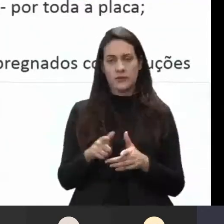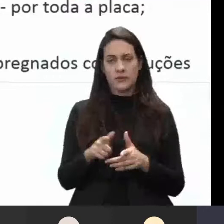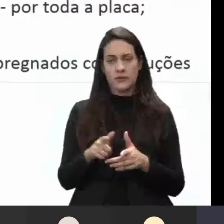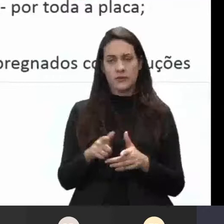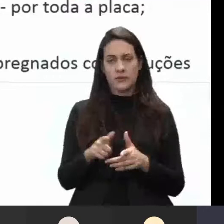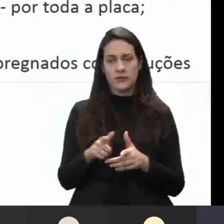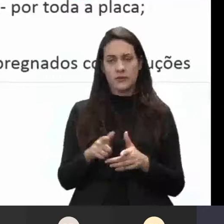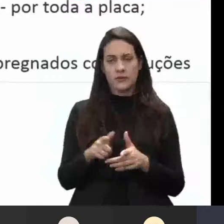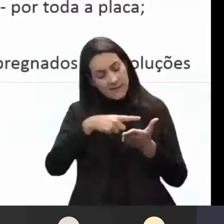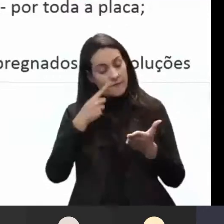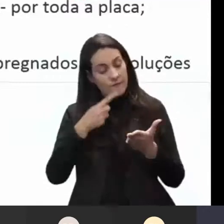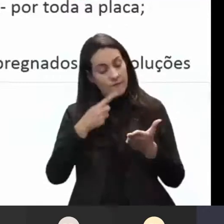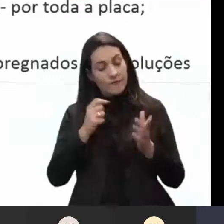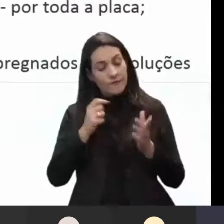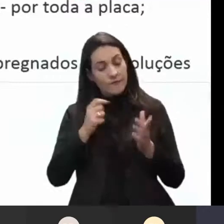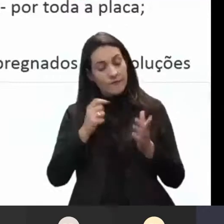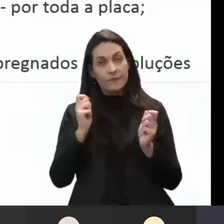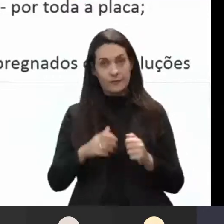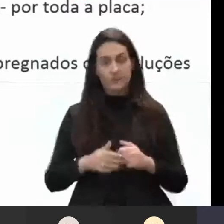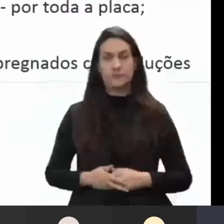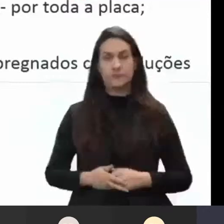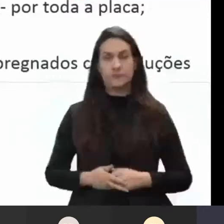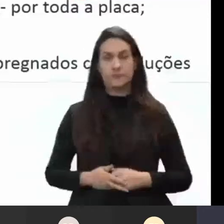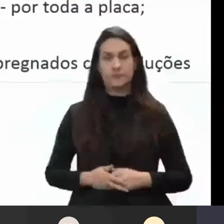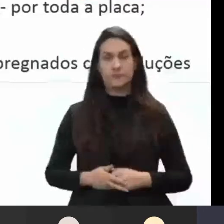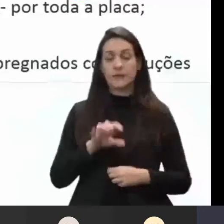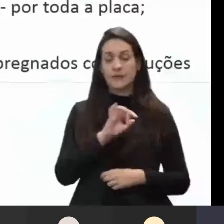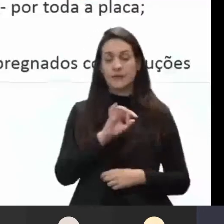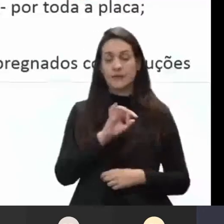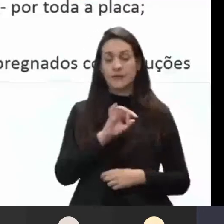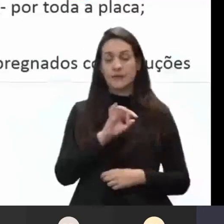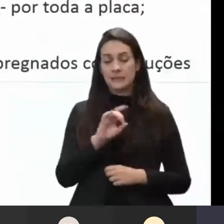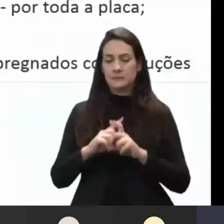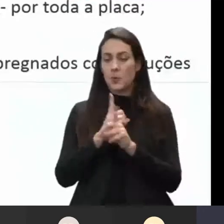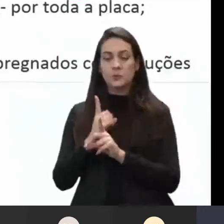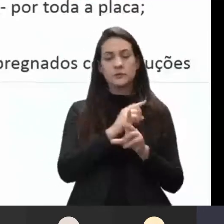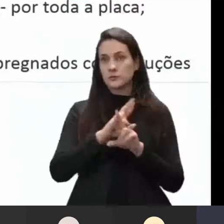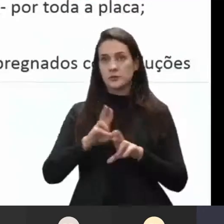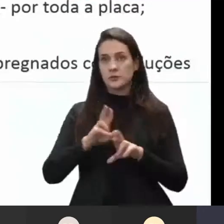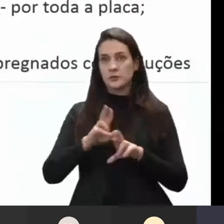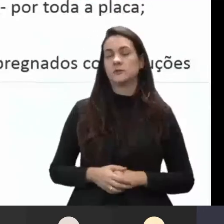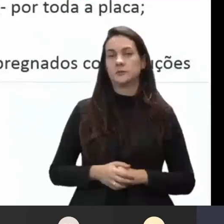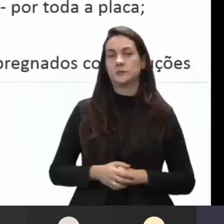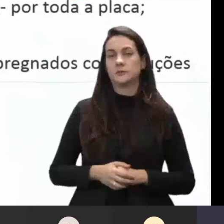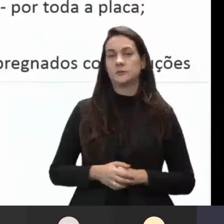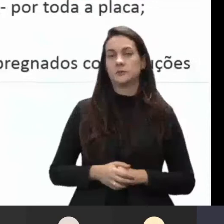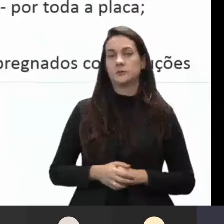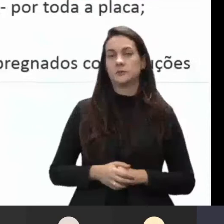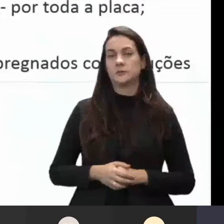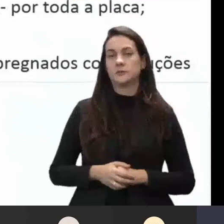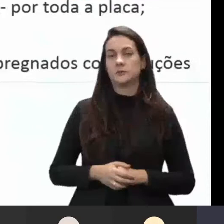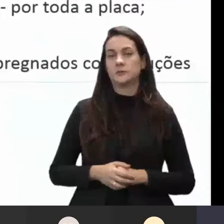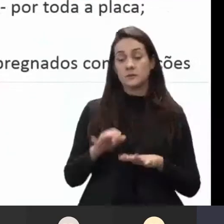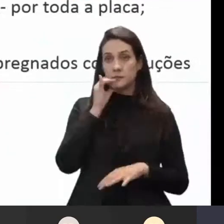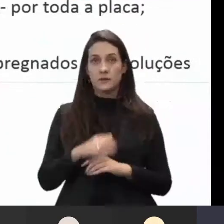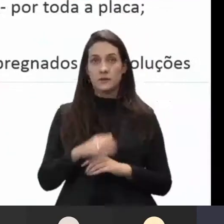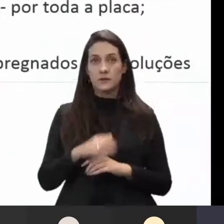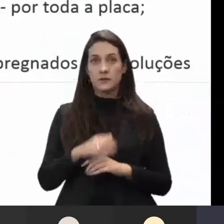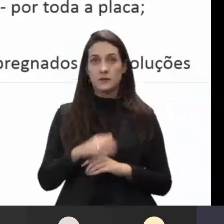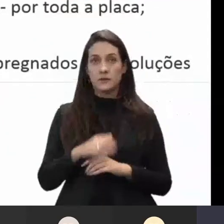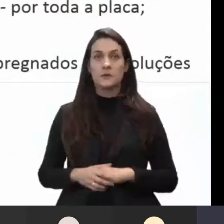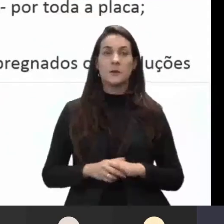muito importante por quê? Porque para cada bactéria obtém-se um resultado diferente. Então, por exemplo, às vezes o hipoclorito